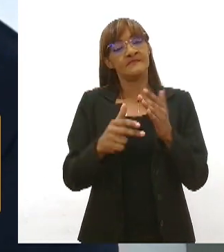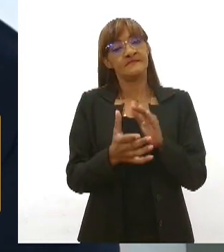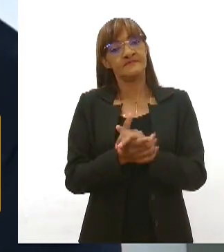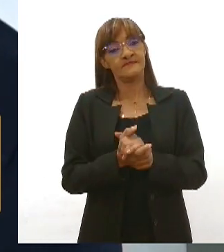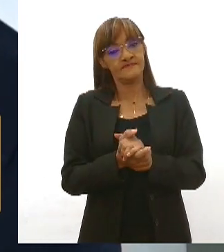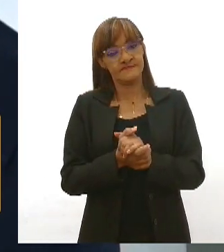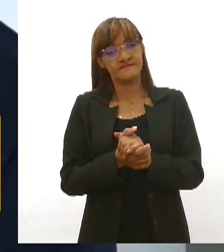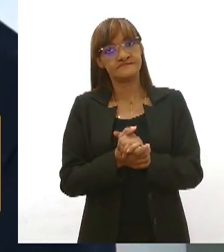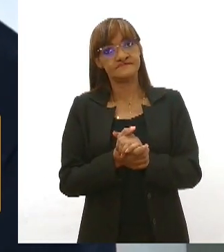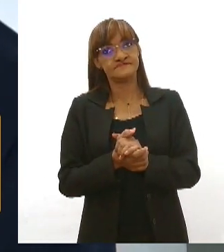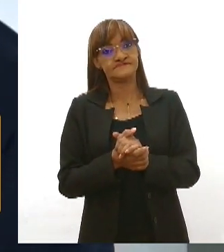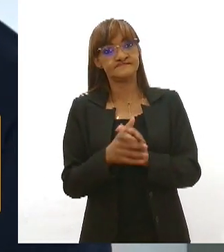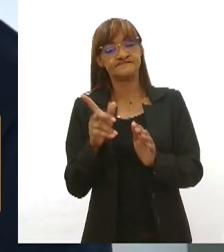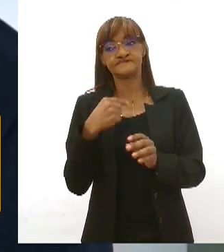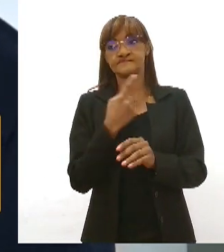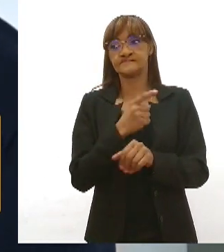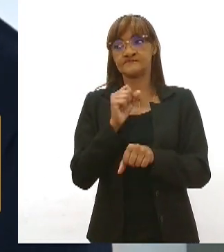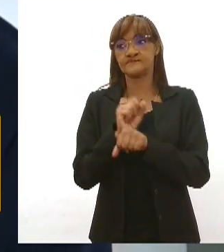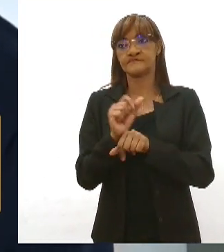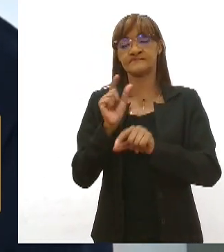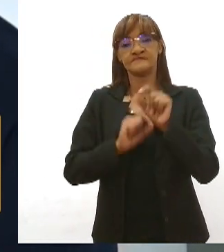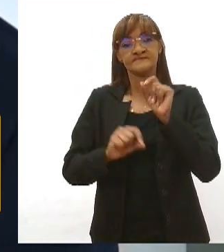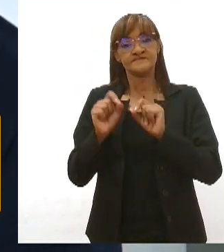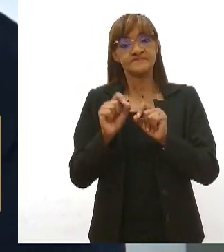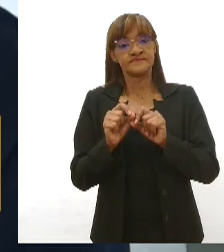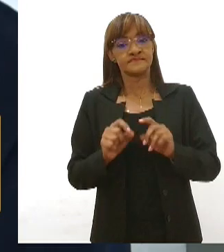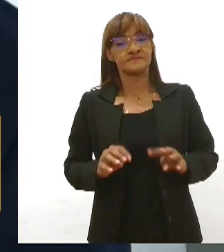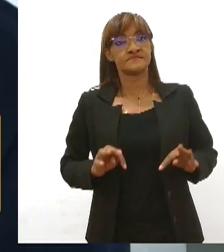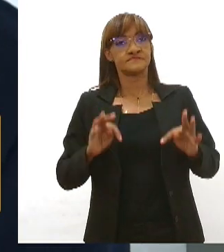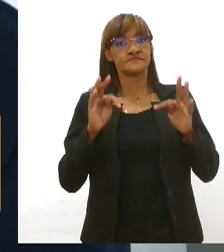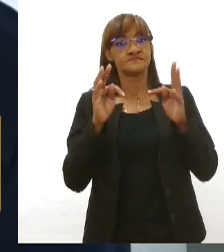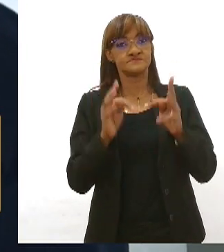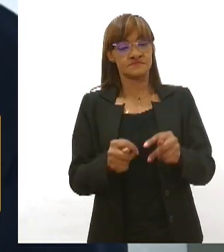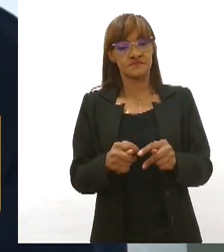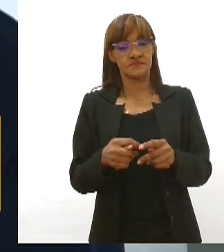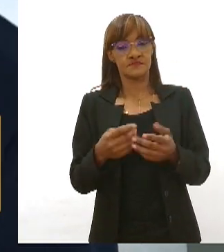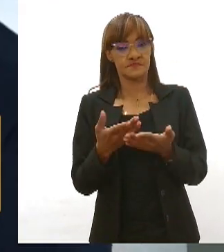espera, com toda essa mobilização, com toda essa sensibilização, levar uma mensagem